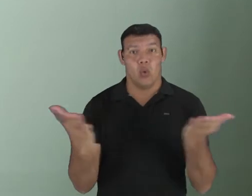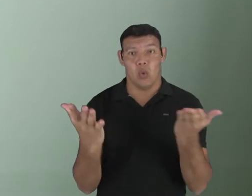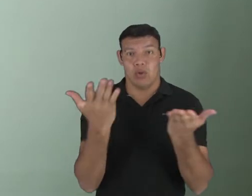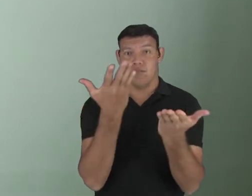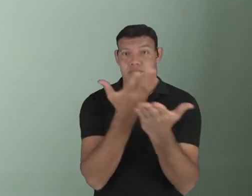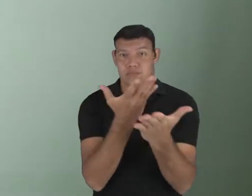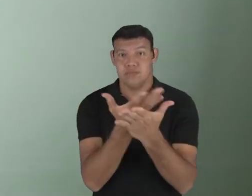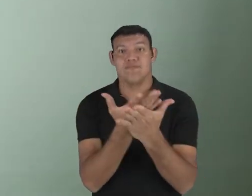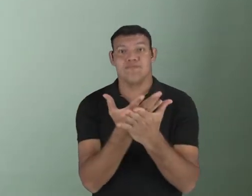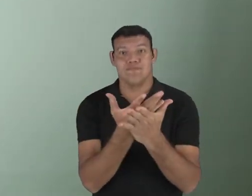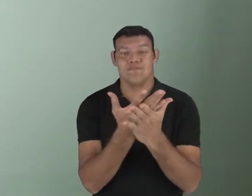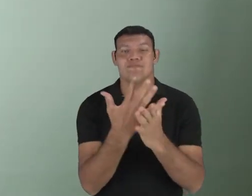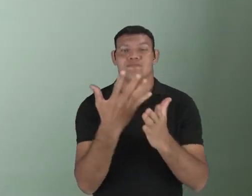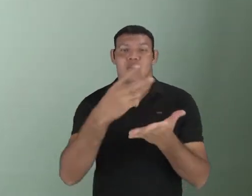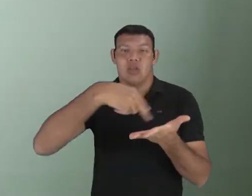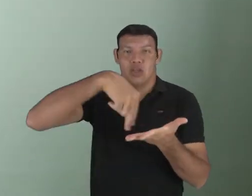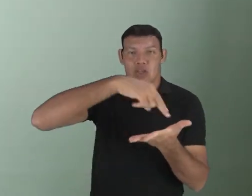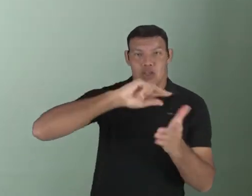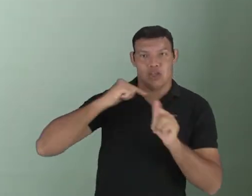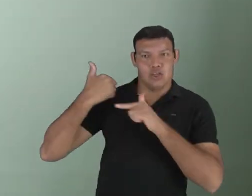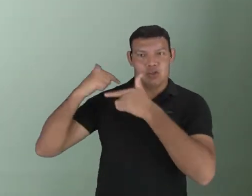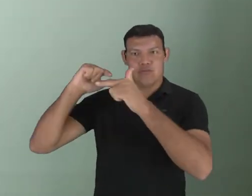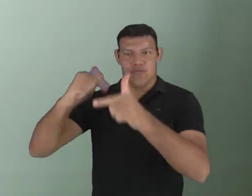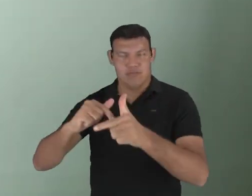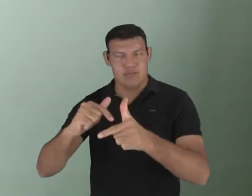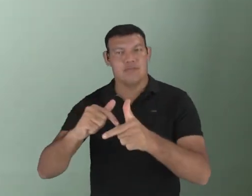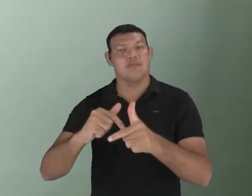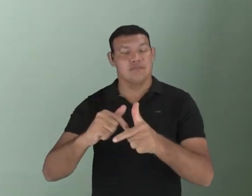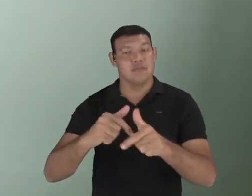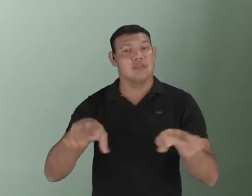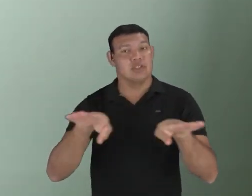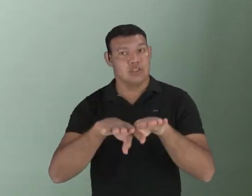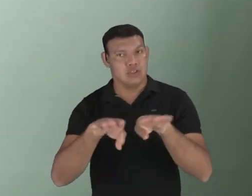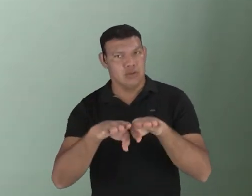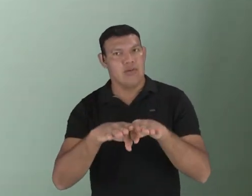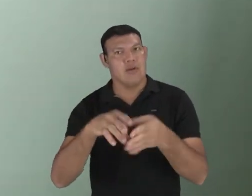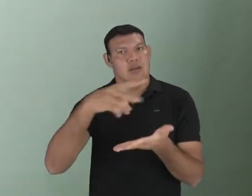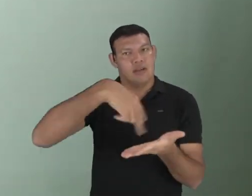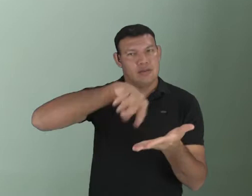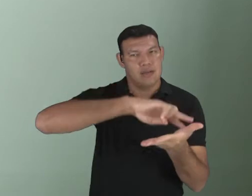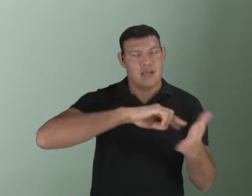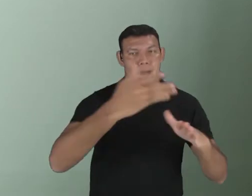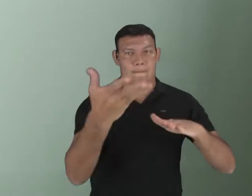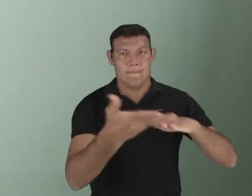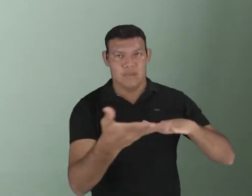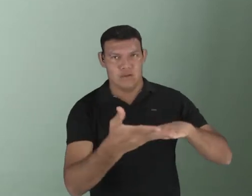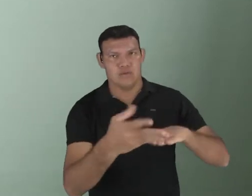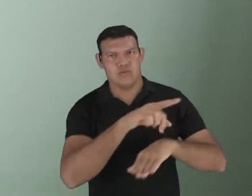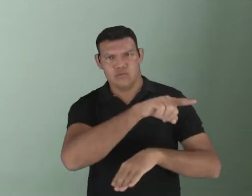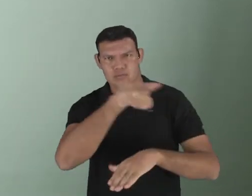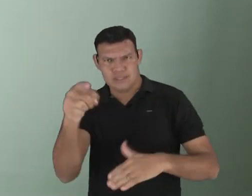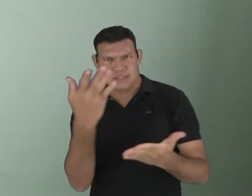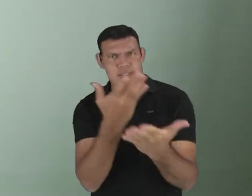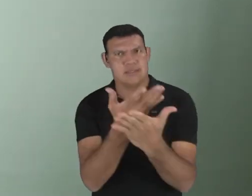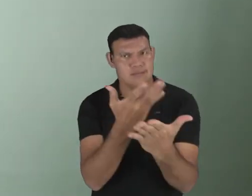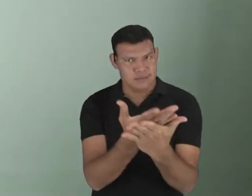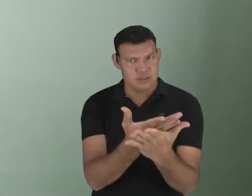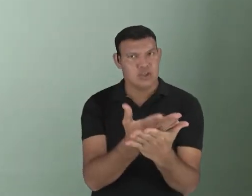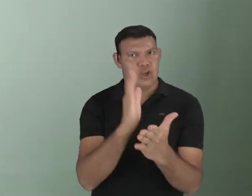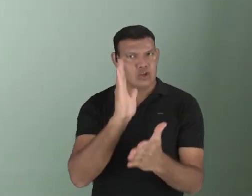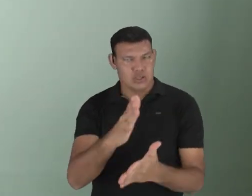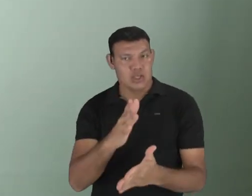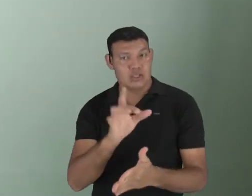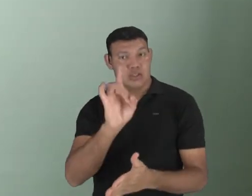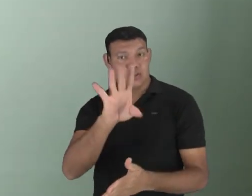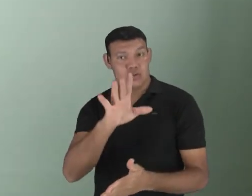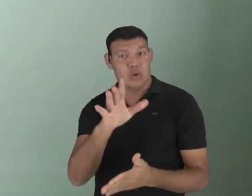dança clássica e dança contemporânea. Você provavelmente já estudou sobre isso, afinal de contas nós estamos numa aula